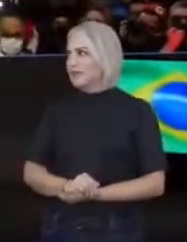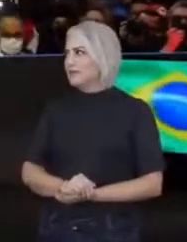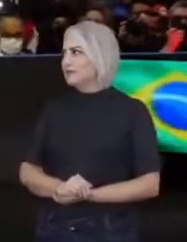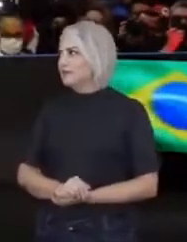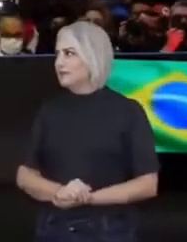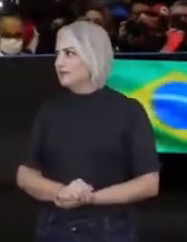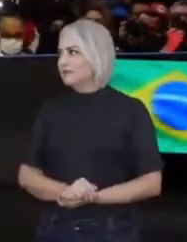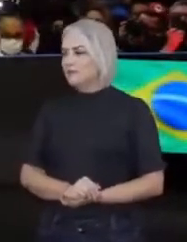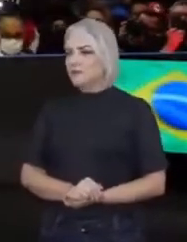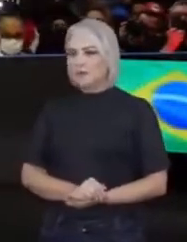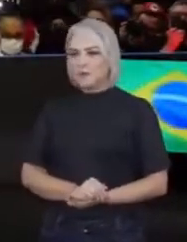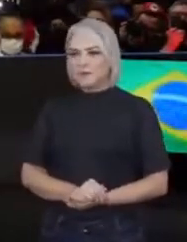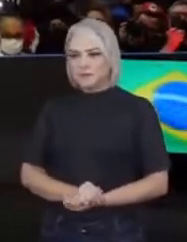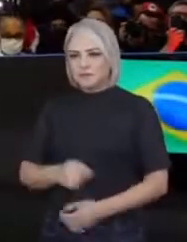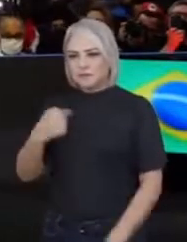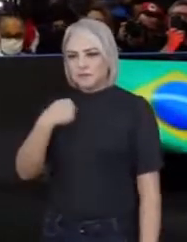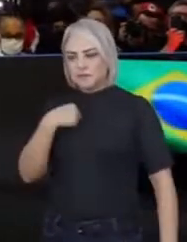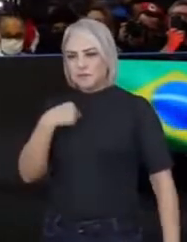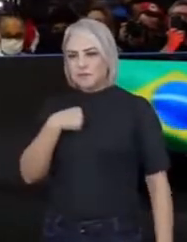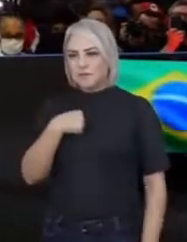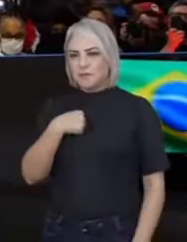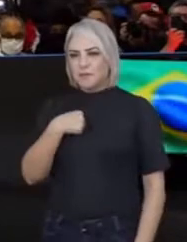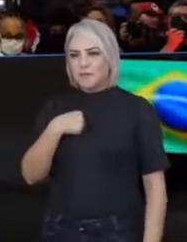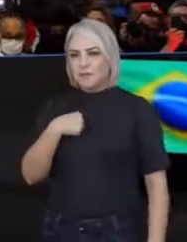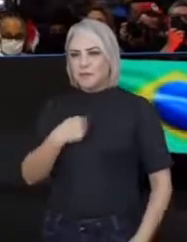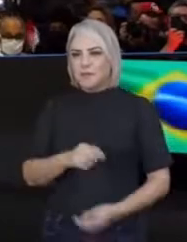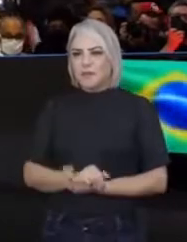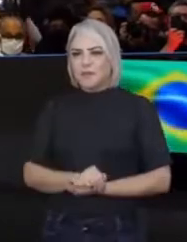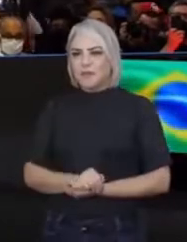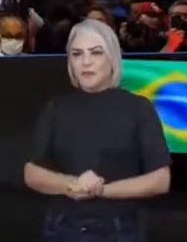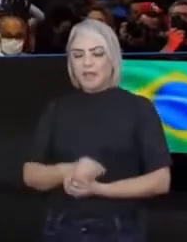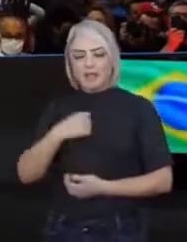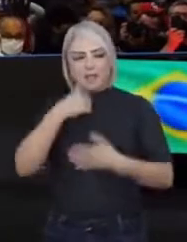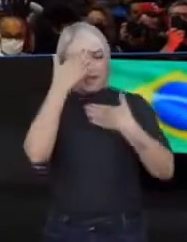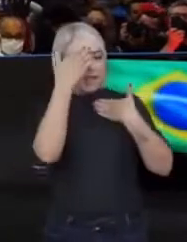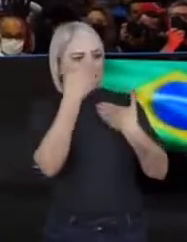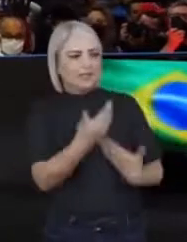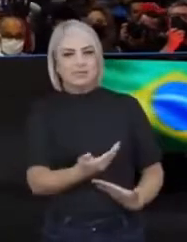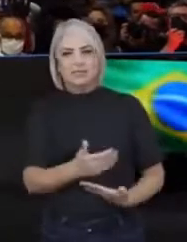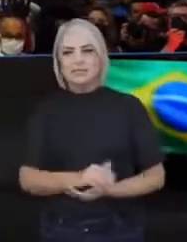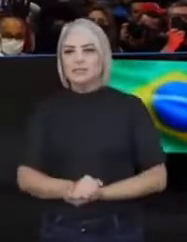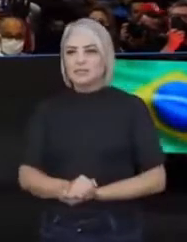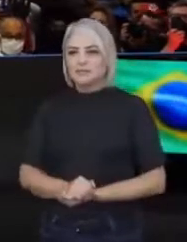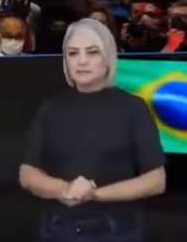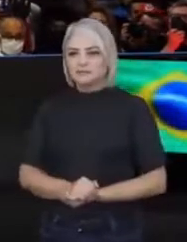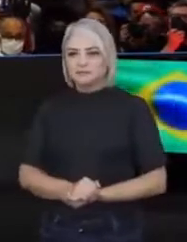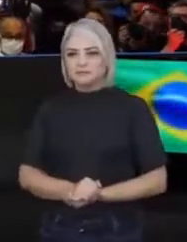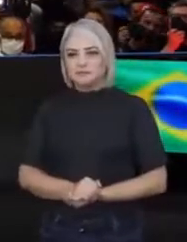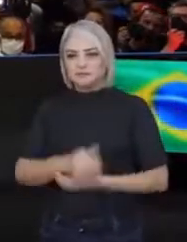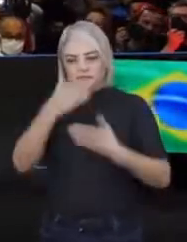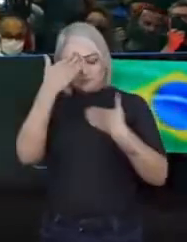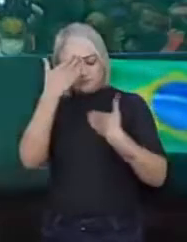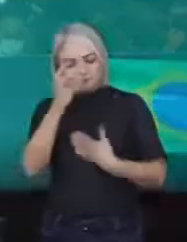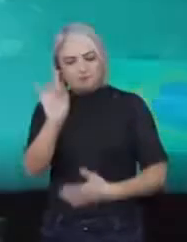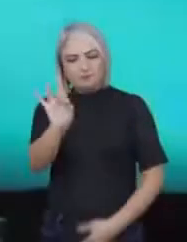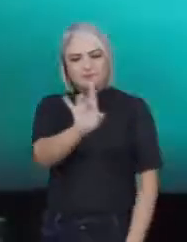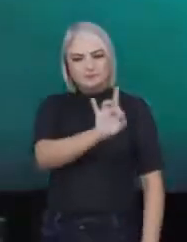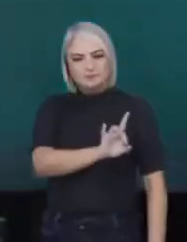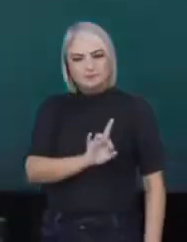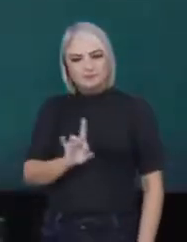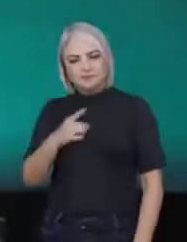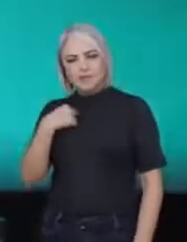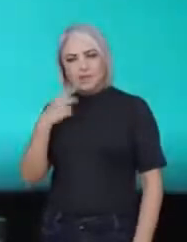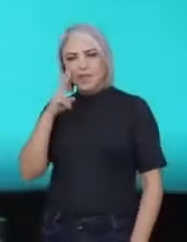Eu quero outra vez agradecer a você, agradecer a cada um de vocês. Eu, quando vi o Riquel